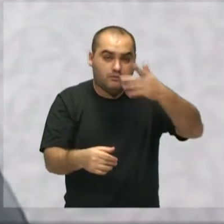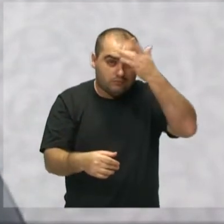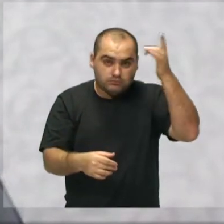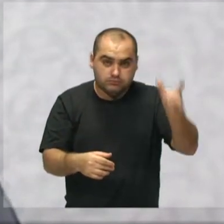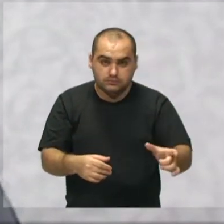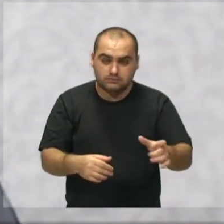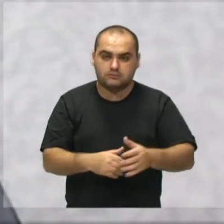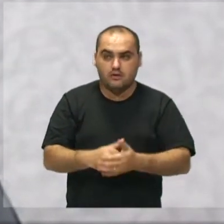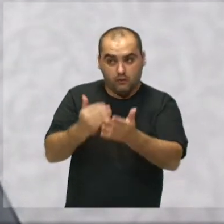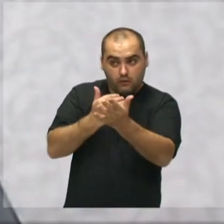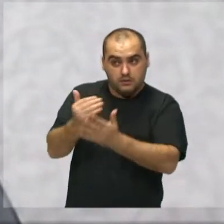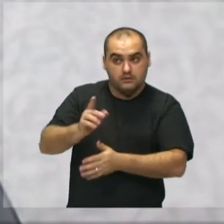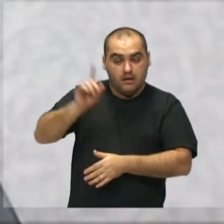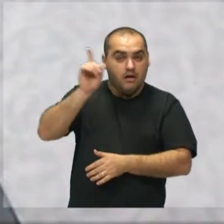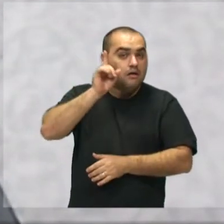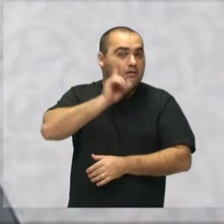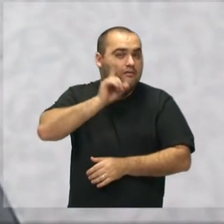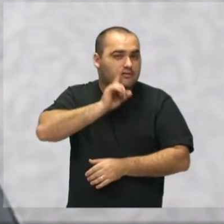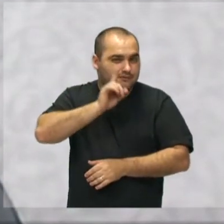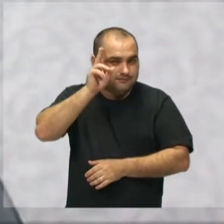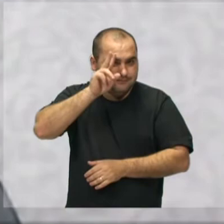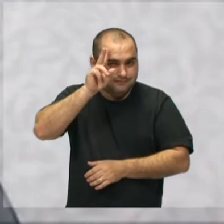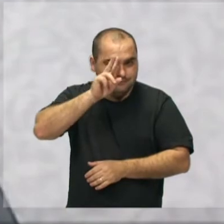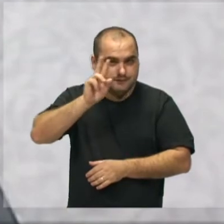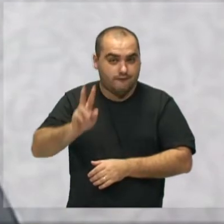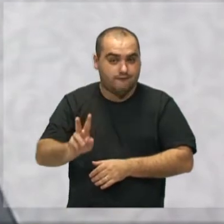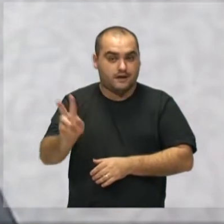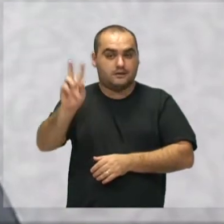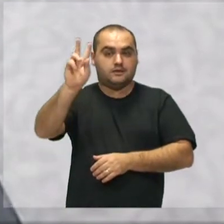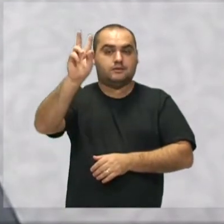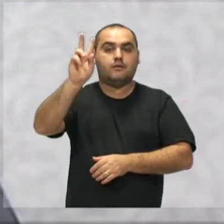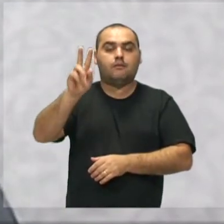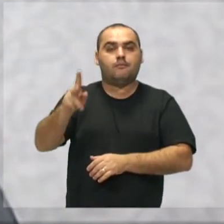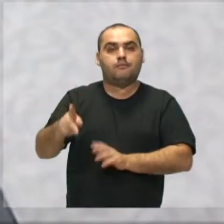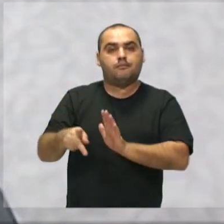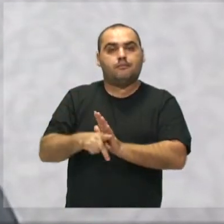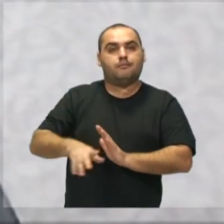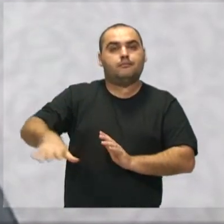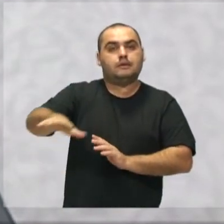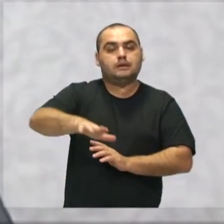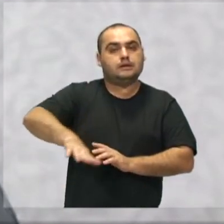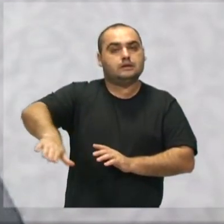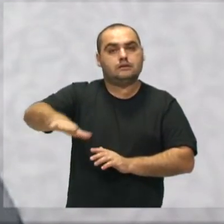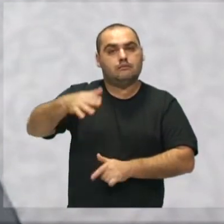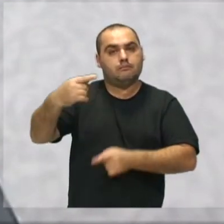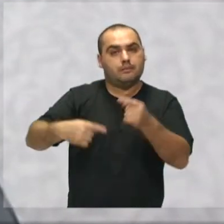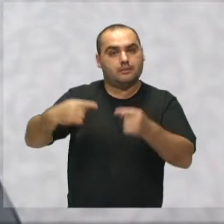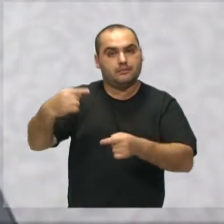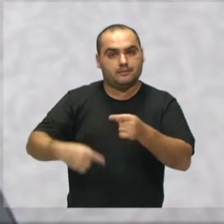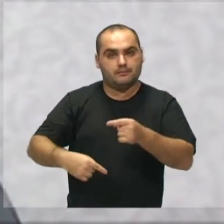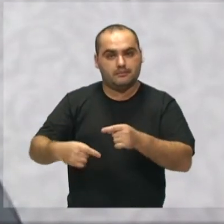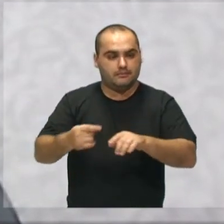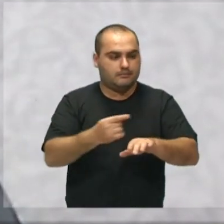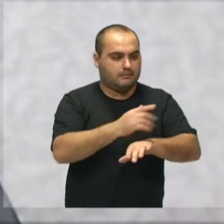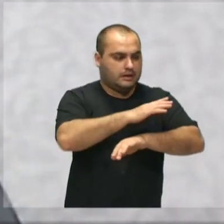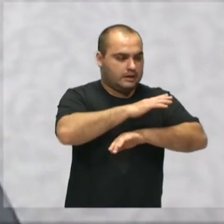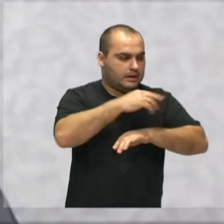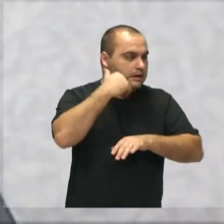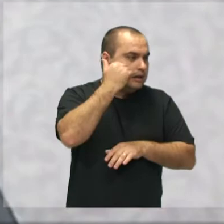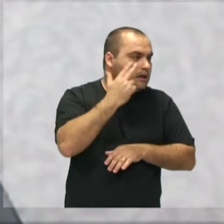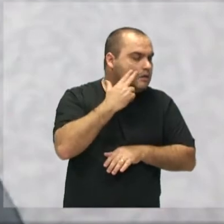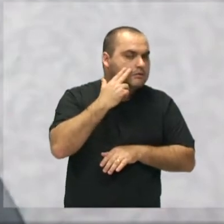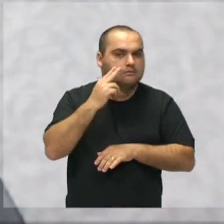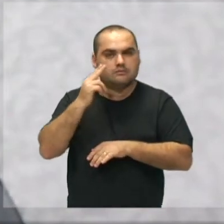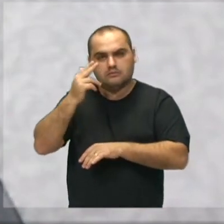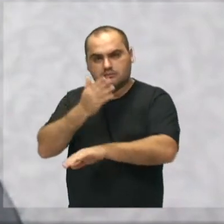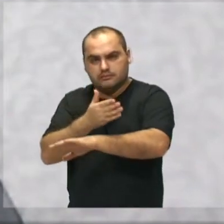nos Estados Unidos, né, com a valorização desse tipo de debate feito por brancos, feito por amarelos,